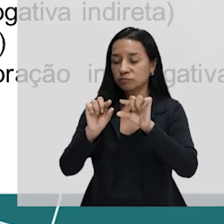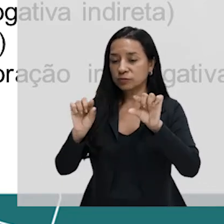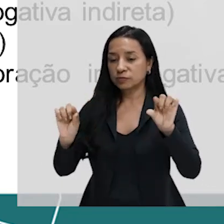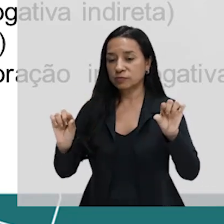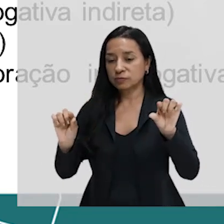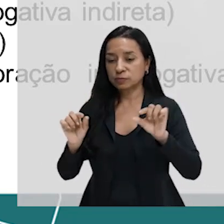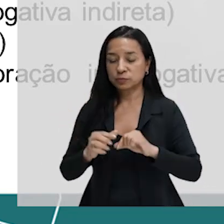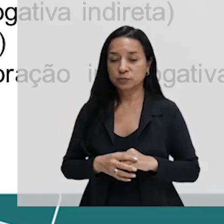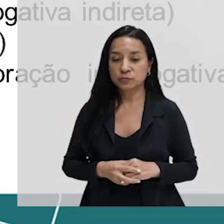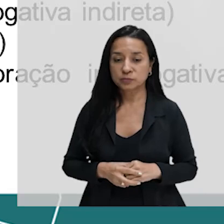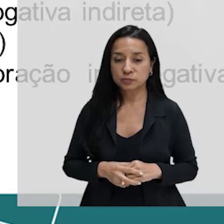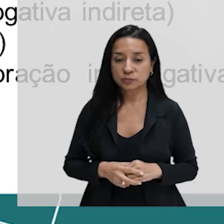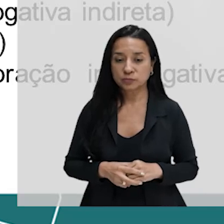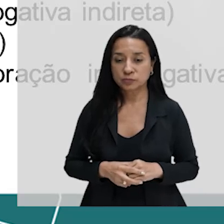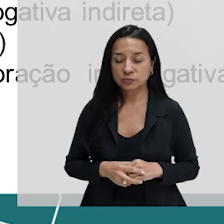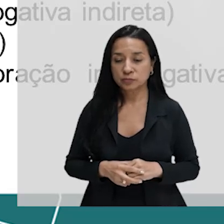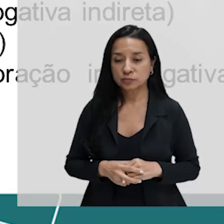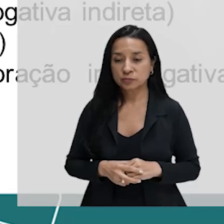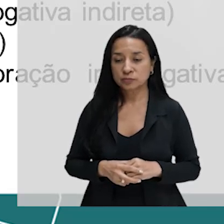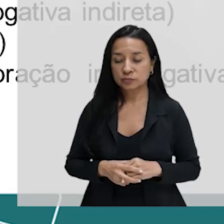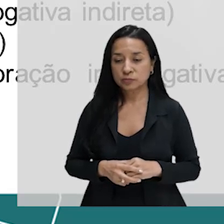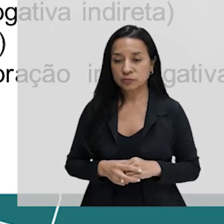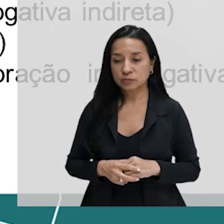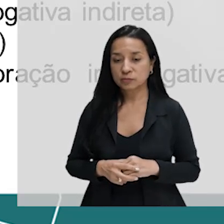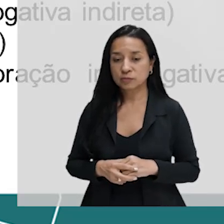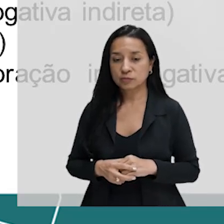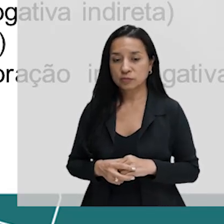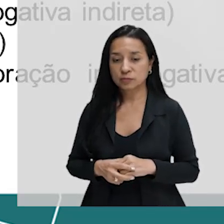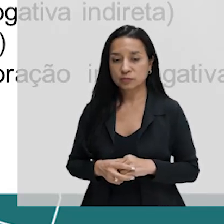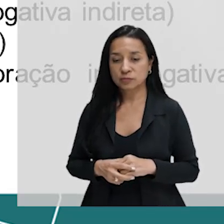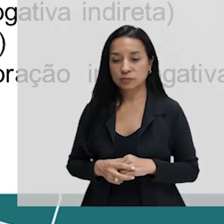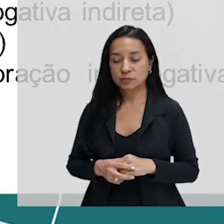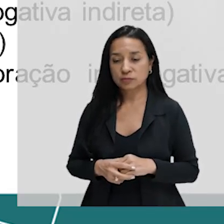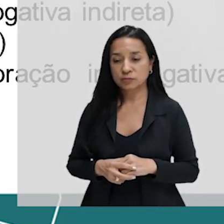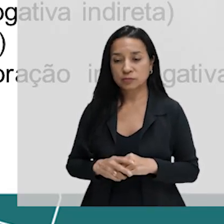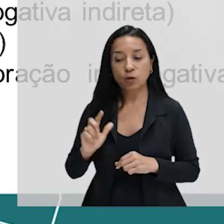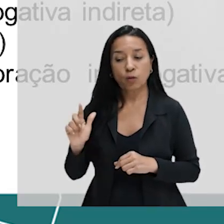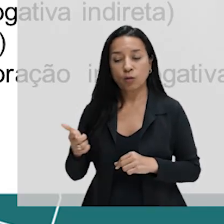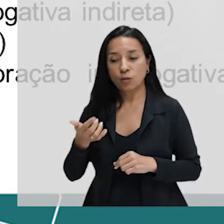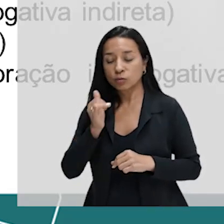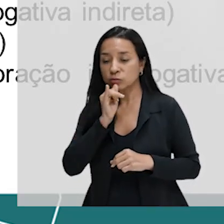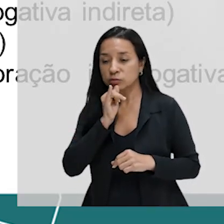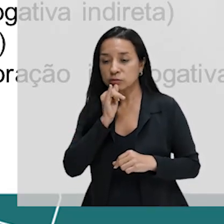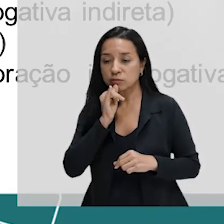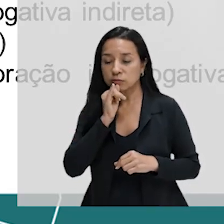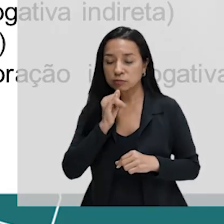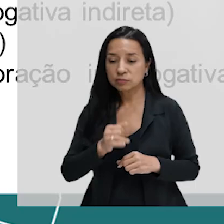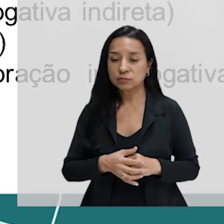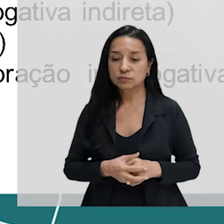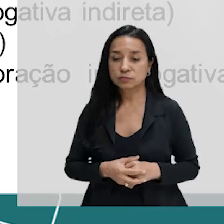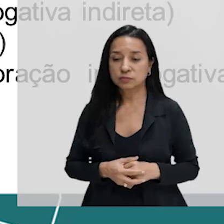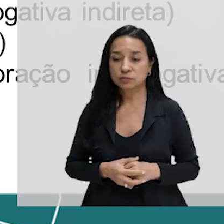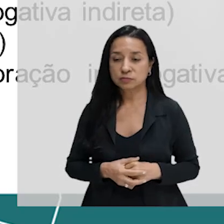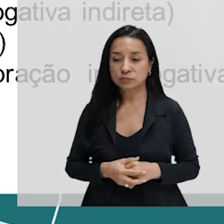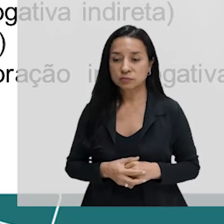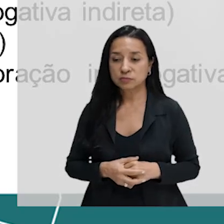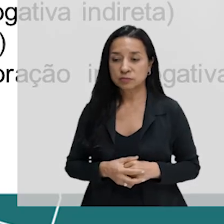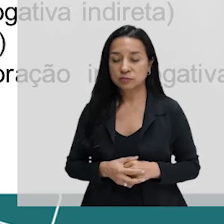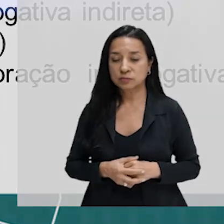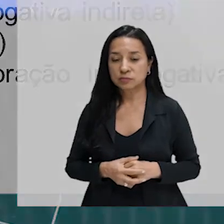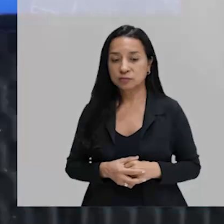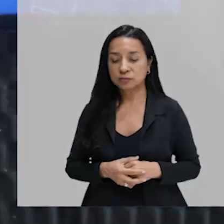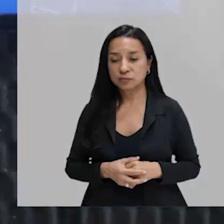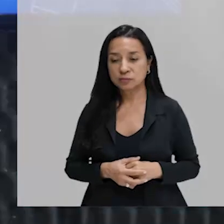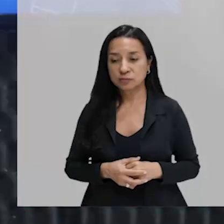Maria na festa? Outra oração interrogativa direta. Ela queria saber o que teria acontecido com Lavínia. Também